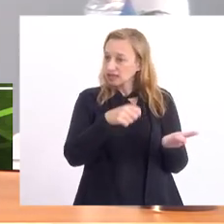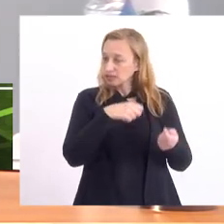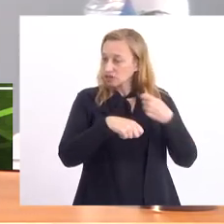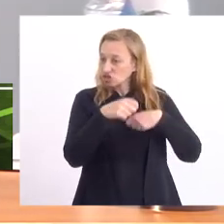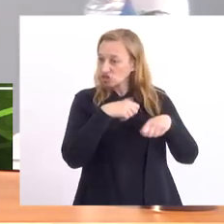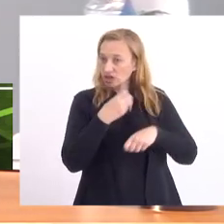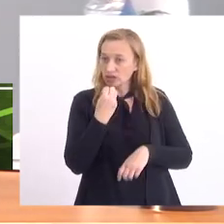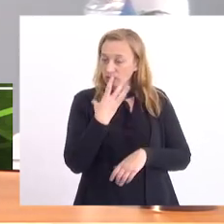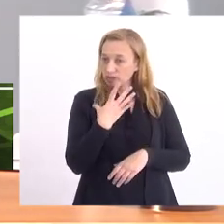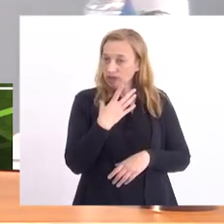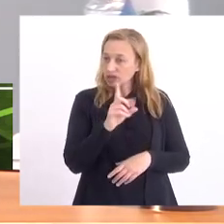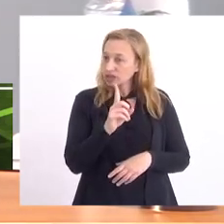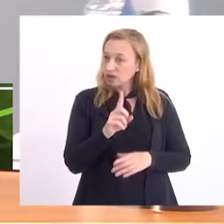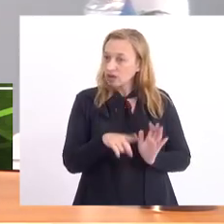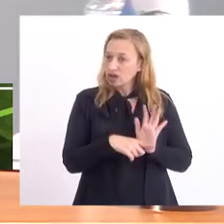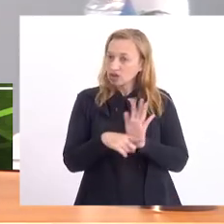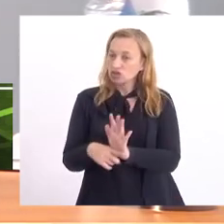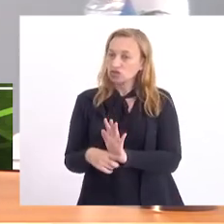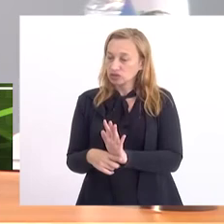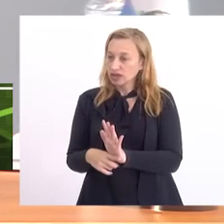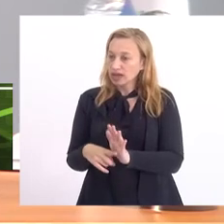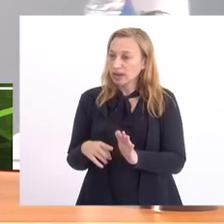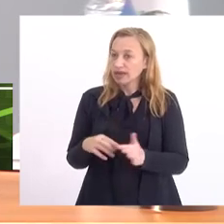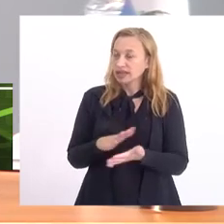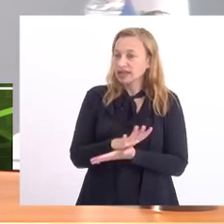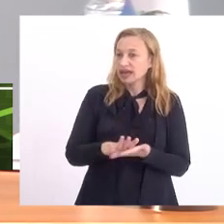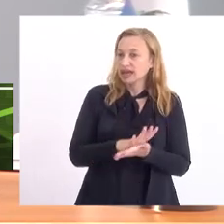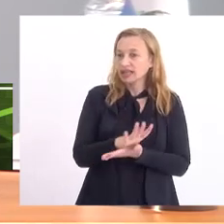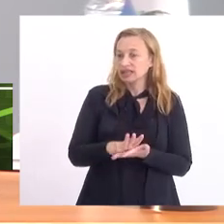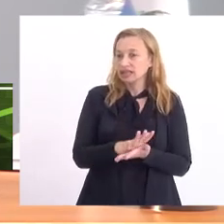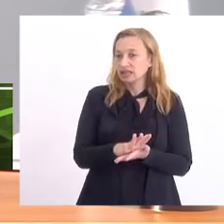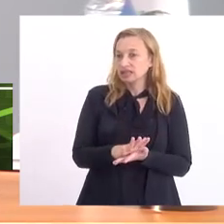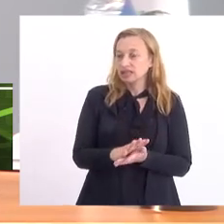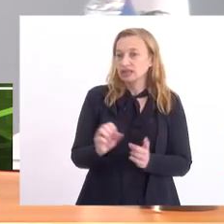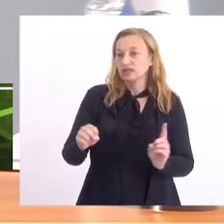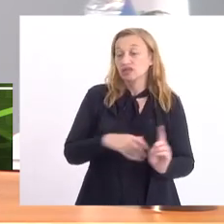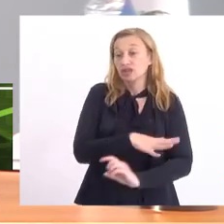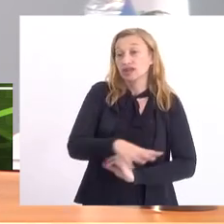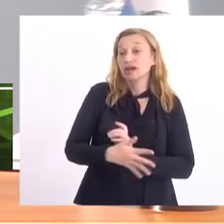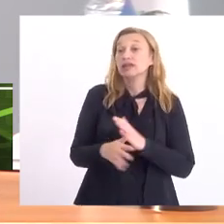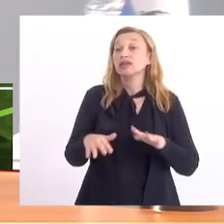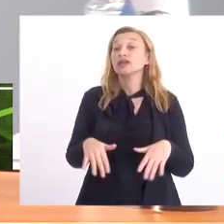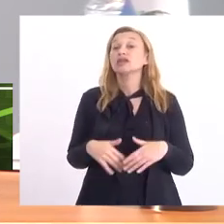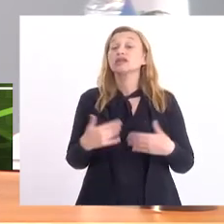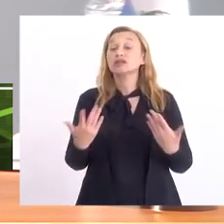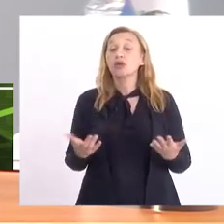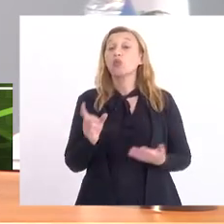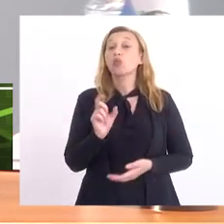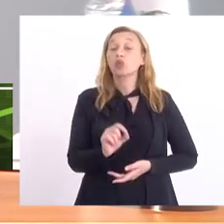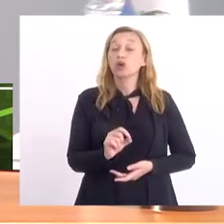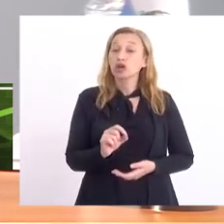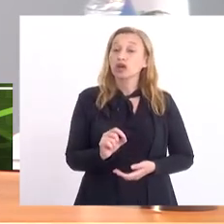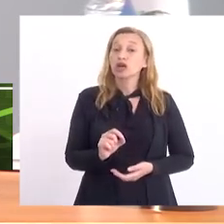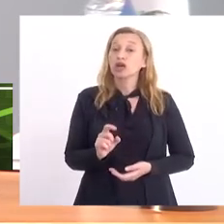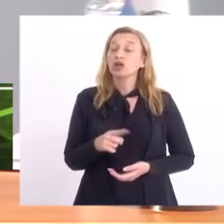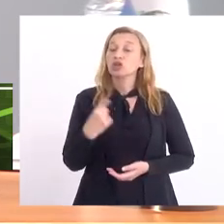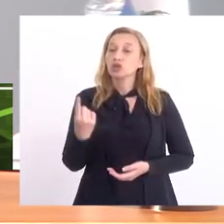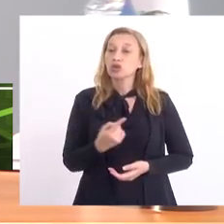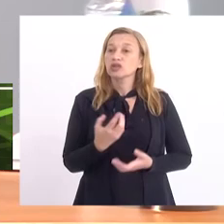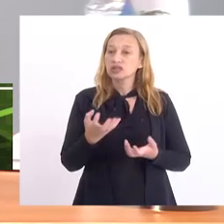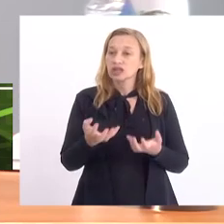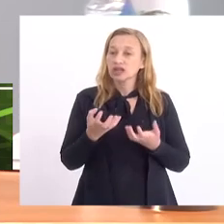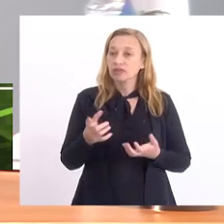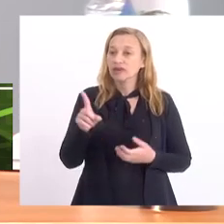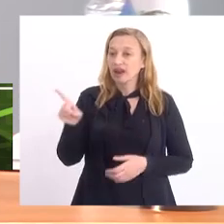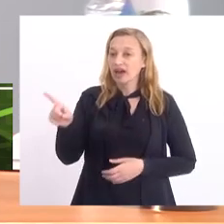não repercutir em prestação para a sociedade. Então, o que a gente pretende lá